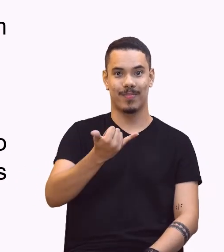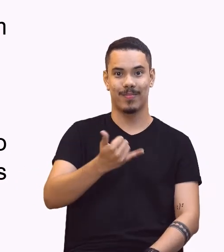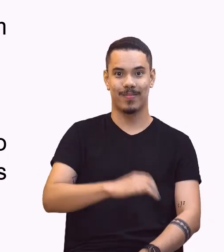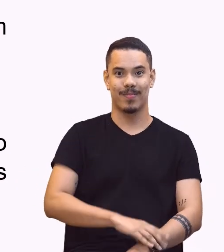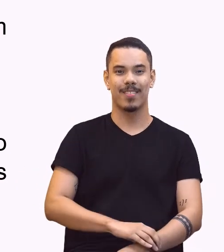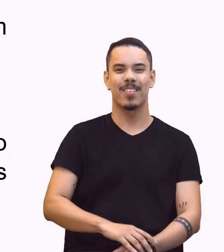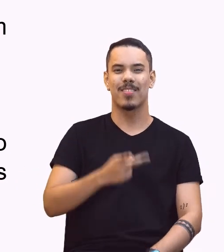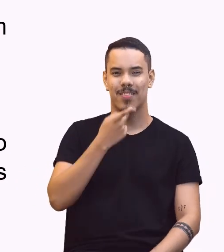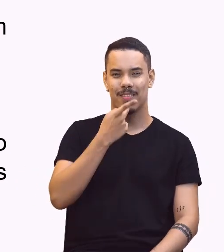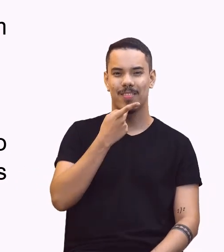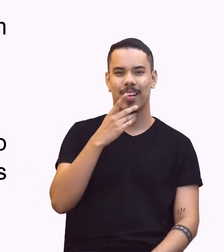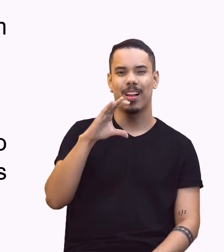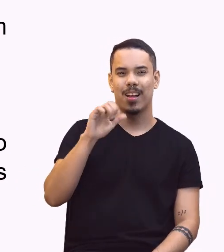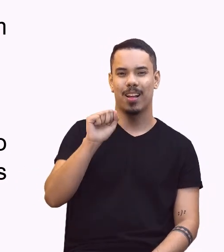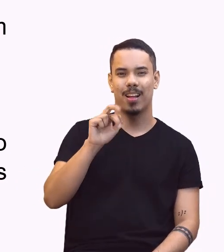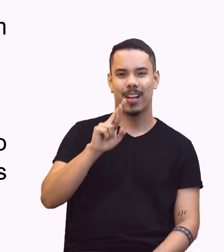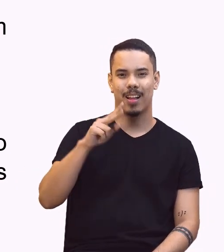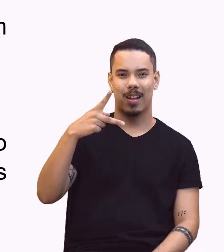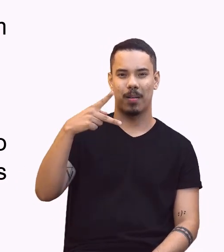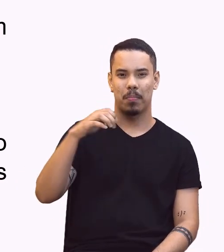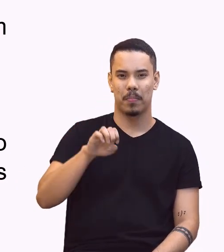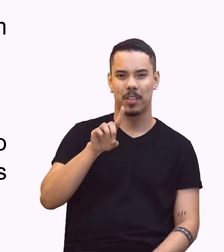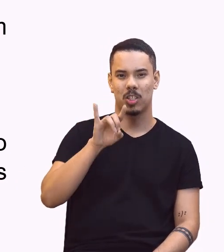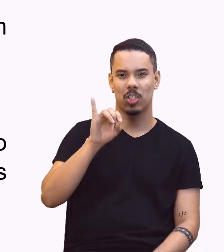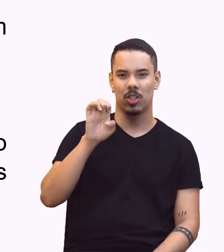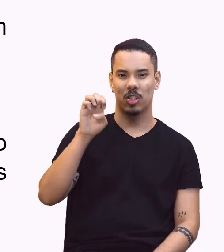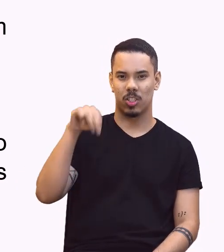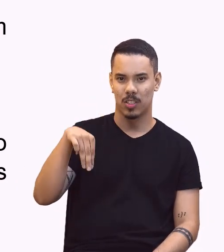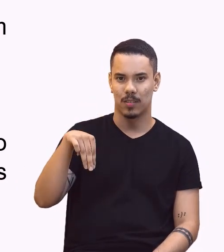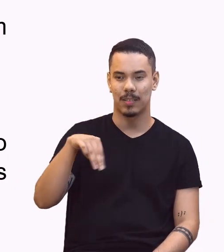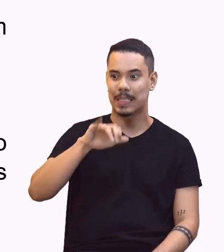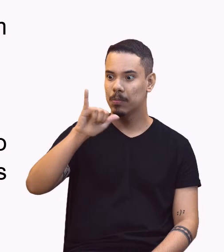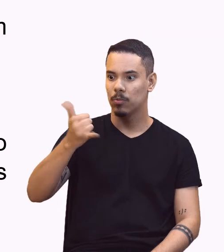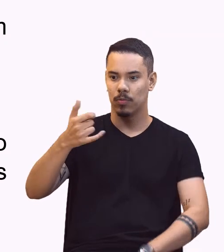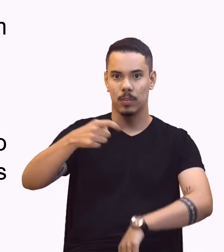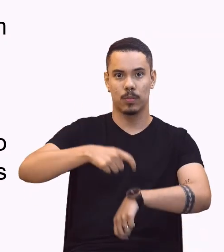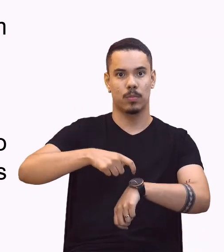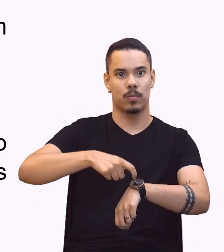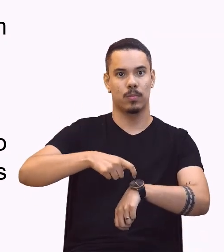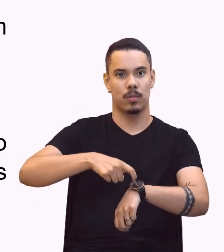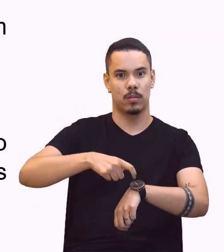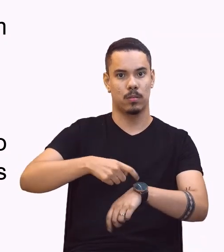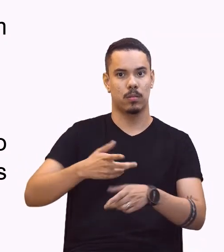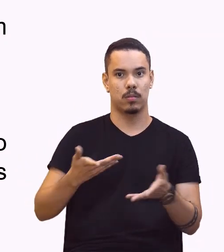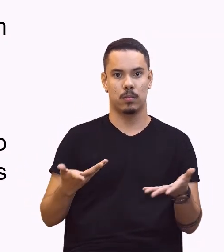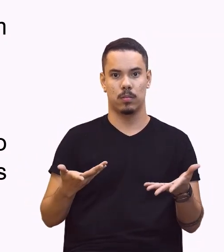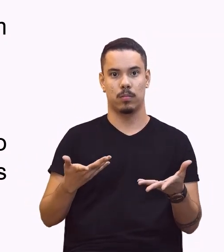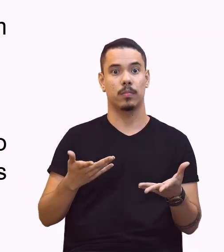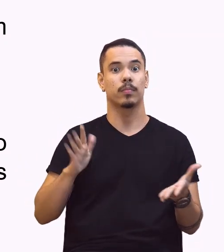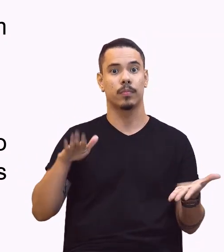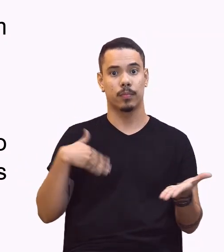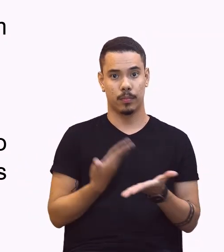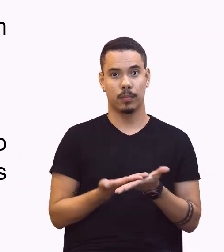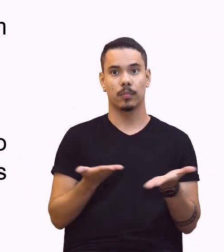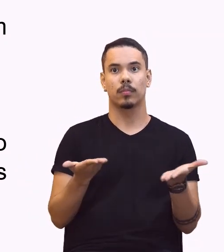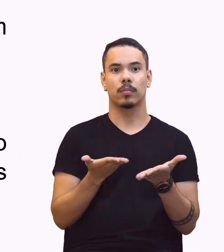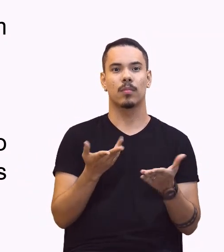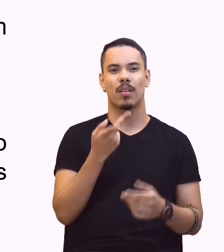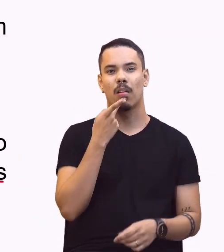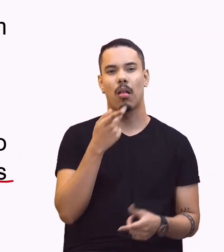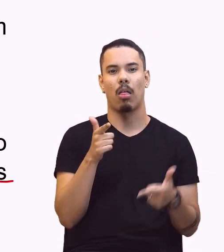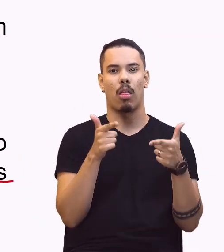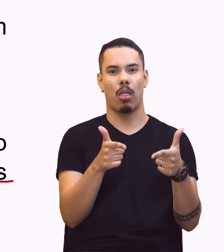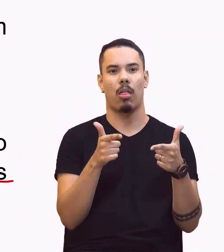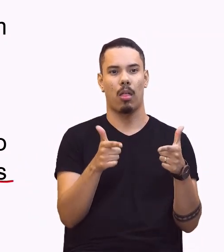ouve falar. É o termo epicurista, e esse termo hoje é aplicado pejorativamente a